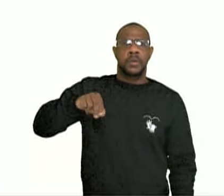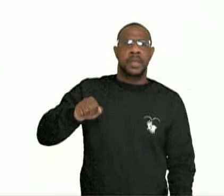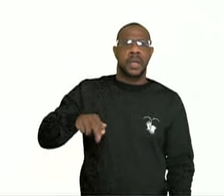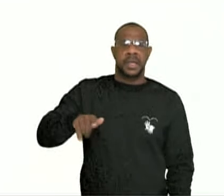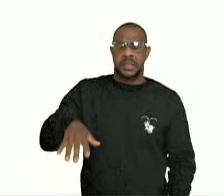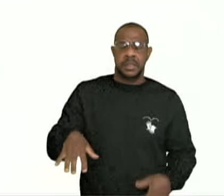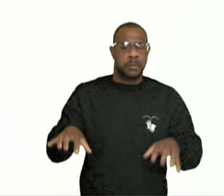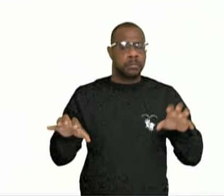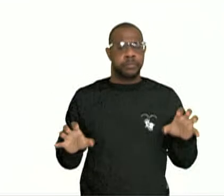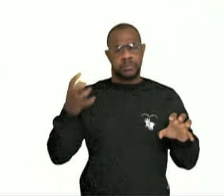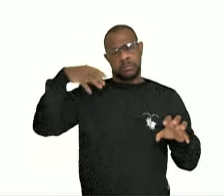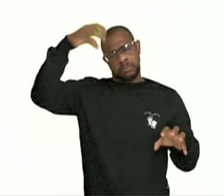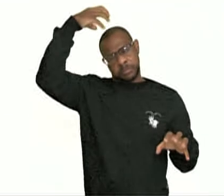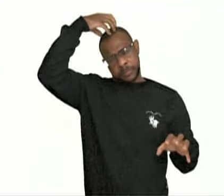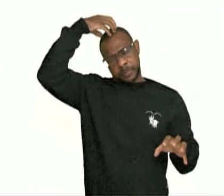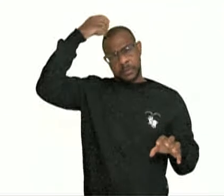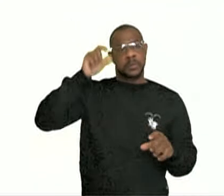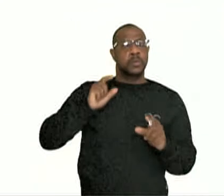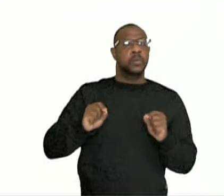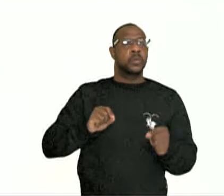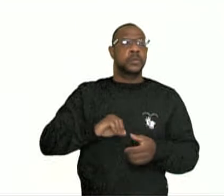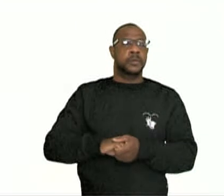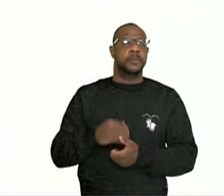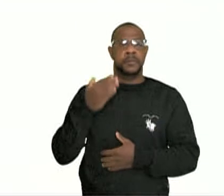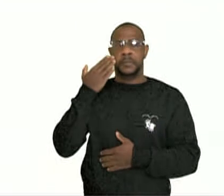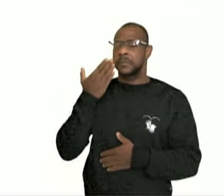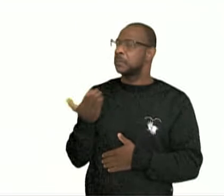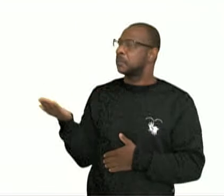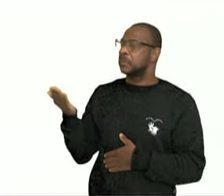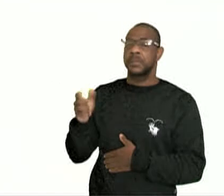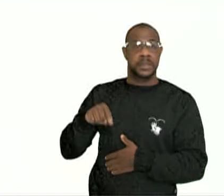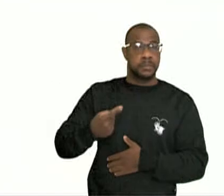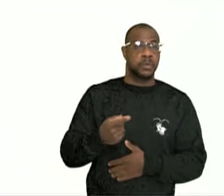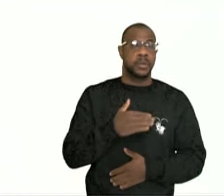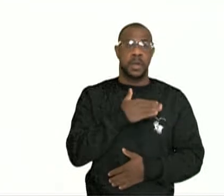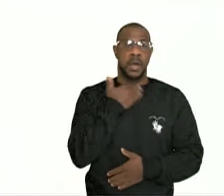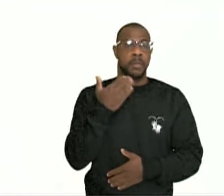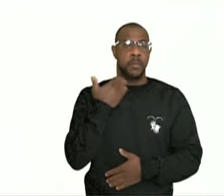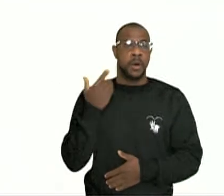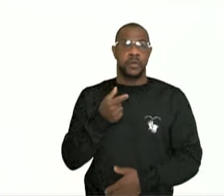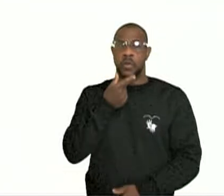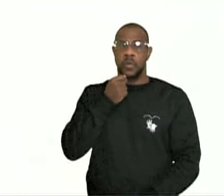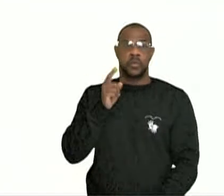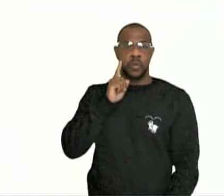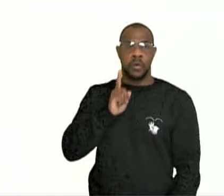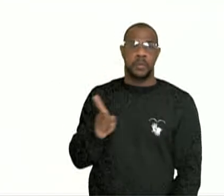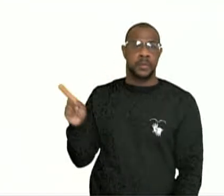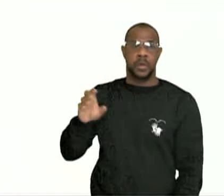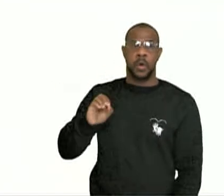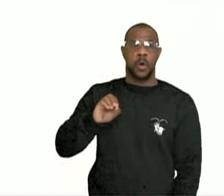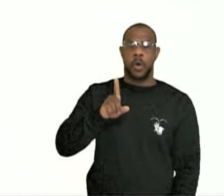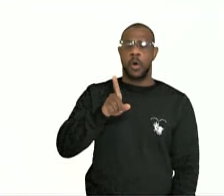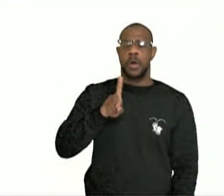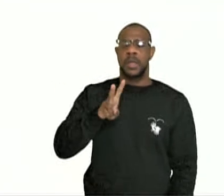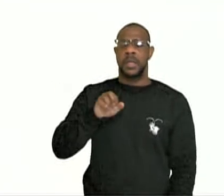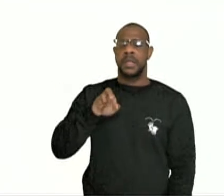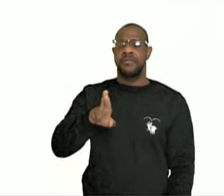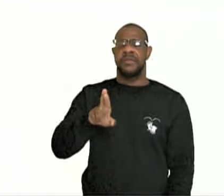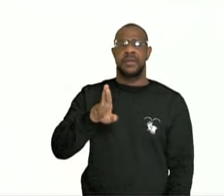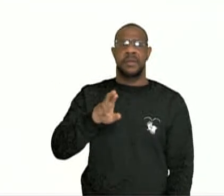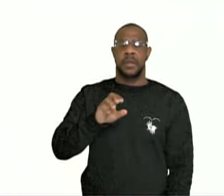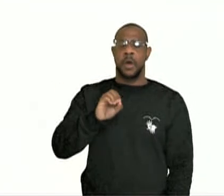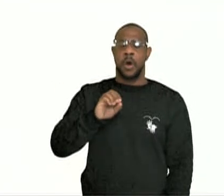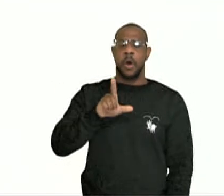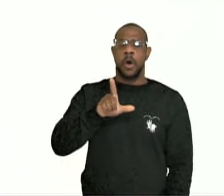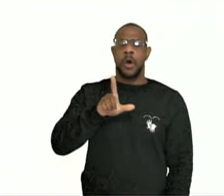morte de Oliver Cromwell em 1658, seu filho Ricardo não tinha as mesmas habilidades políticas